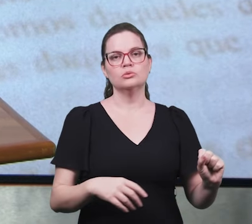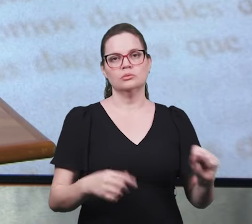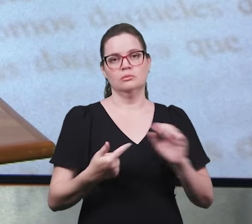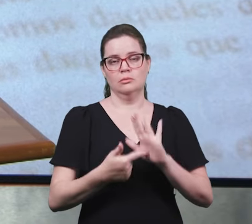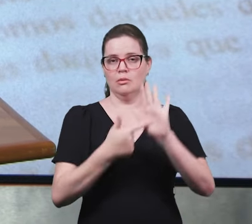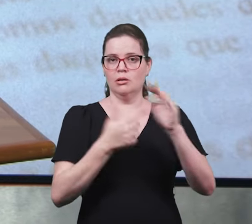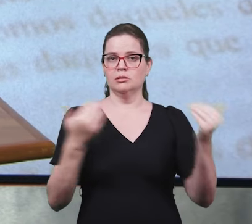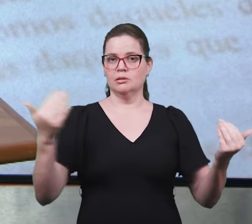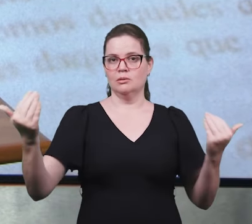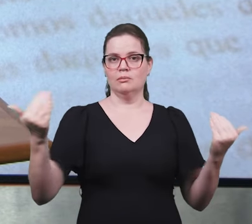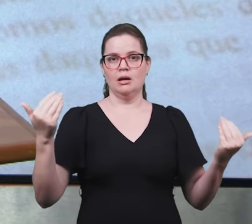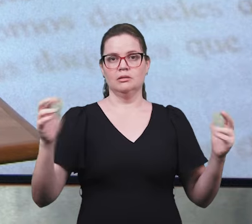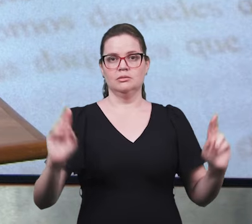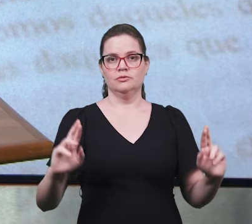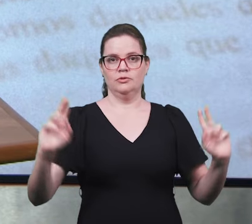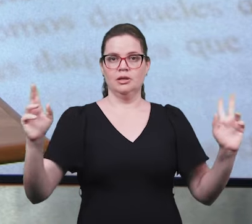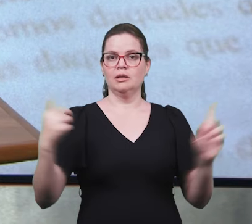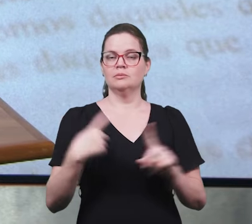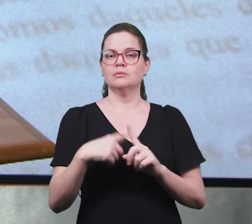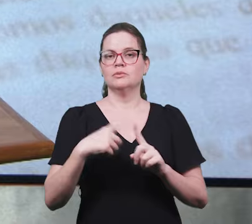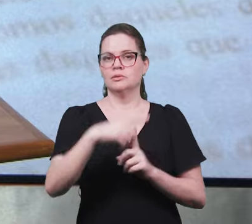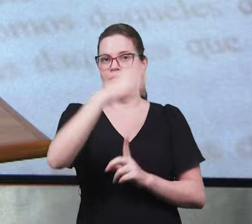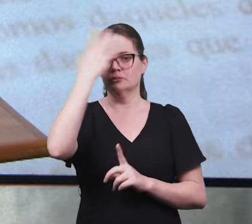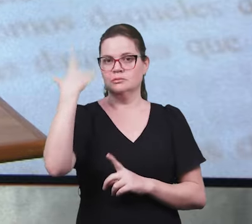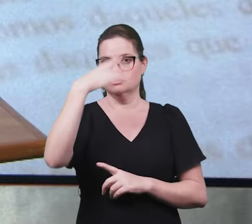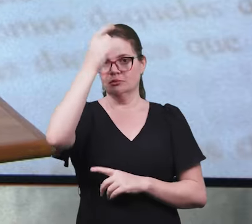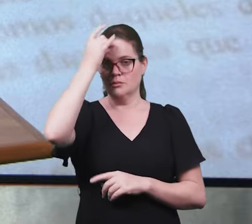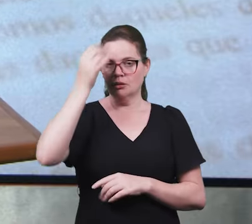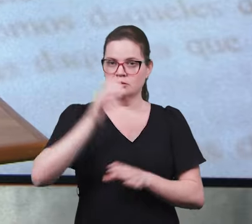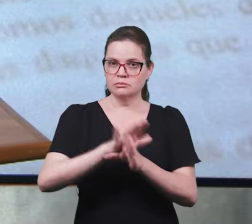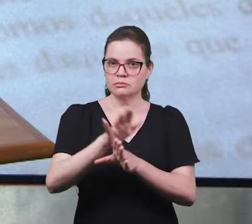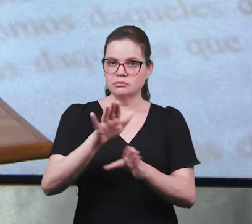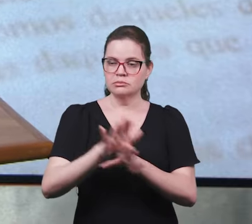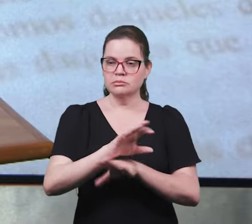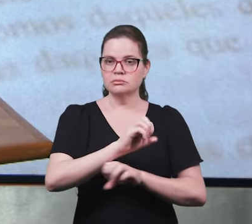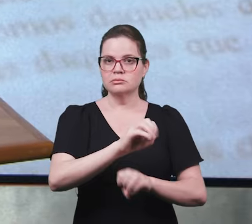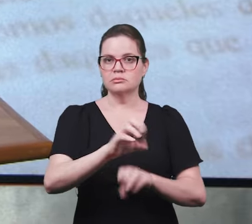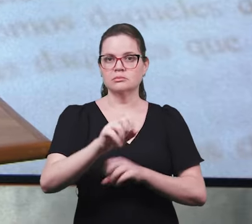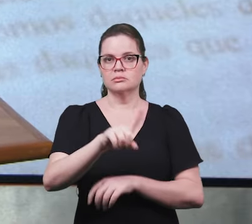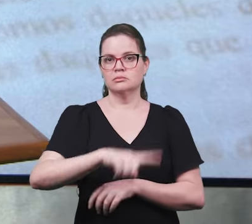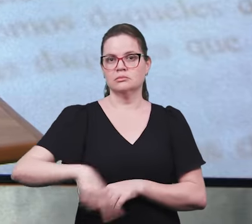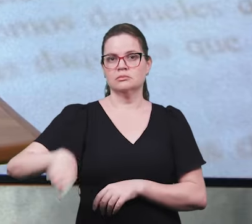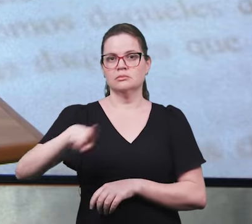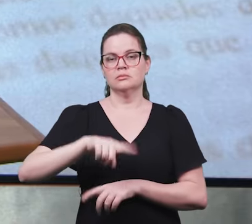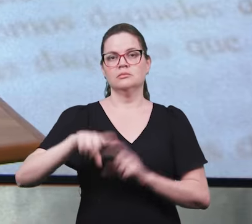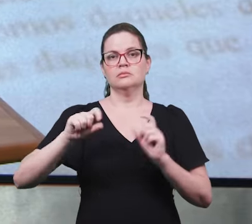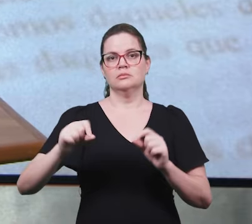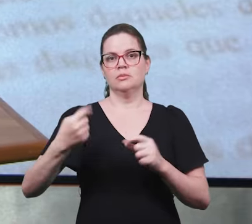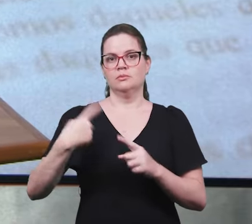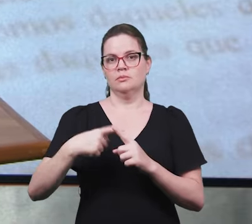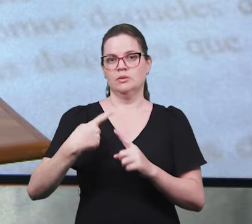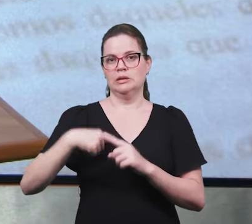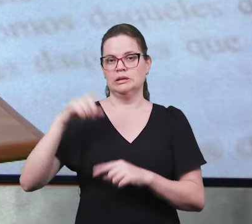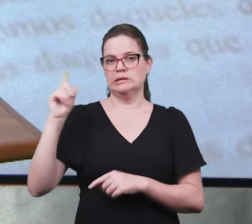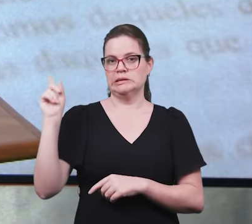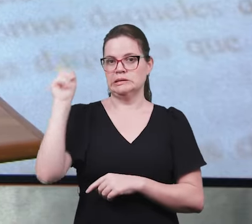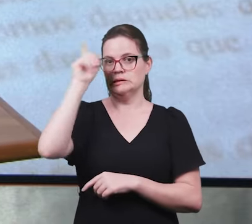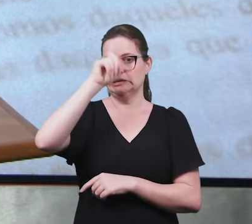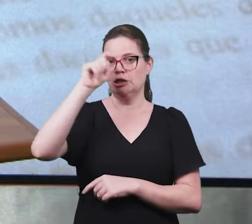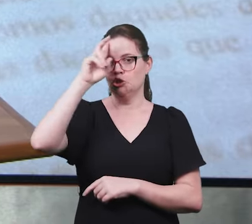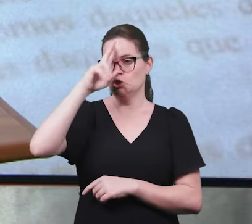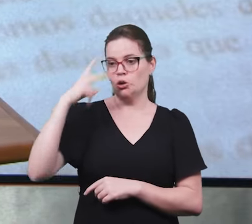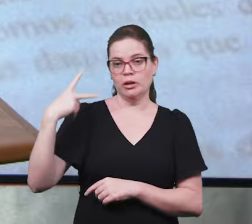Espírito Santo queria ensinar aos israelitas, por meio da dolorosa história dos seus